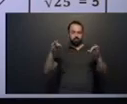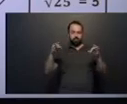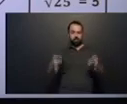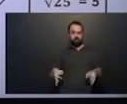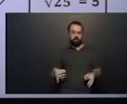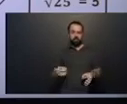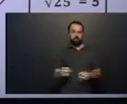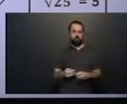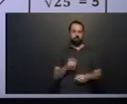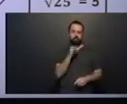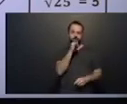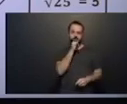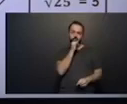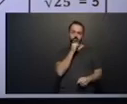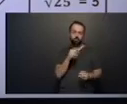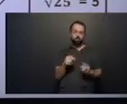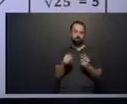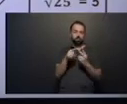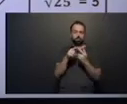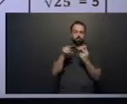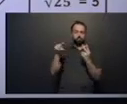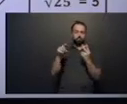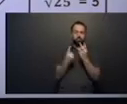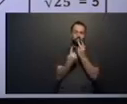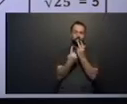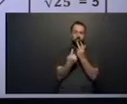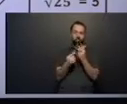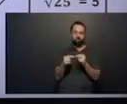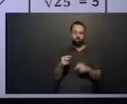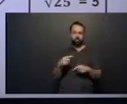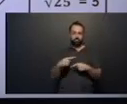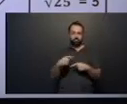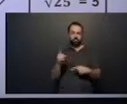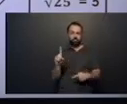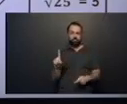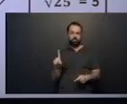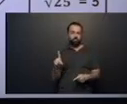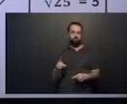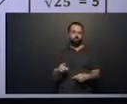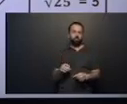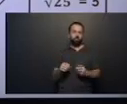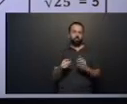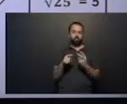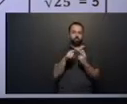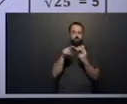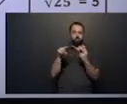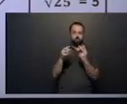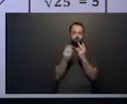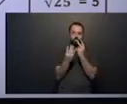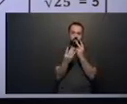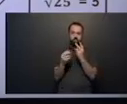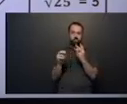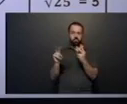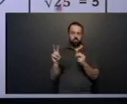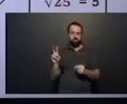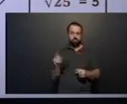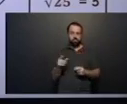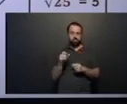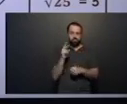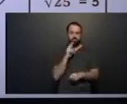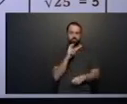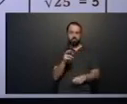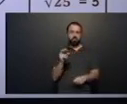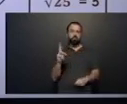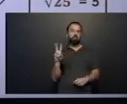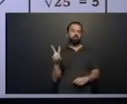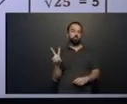Por exemplo, aqui, ó, raiz quadrada de 1, que é 1, raiz quadrada de 4, que é 2, e assim por diante, até